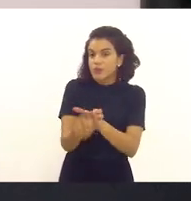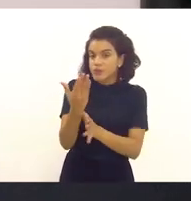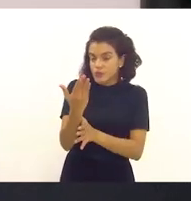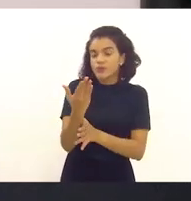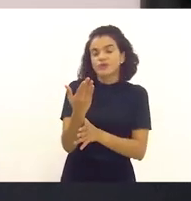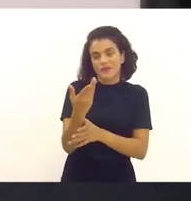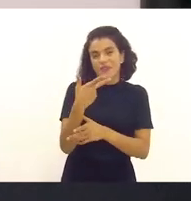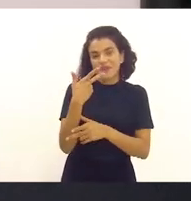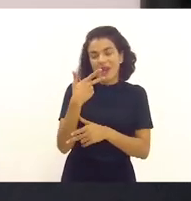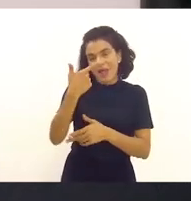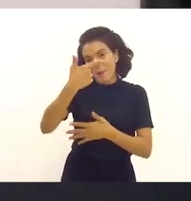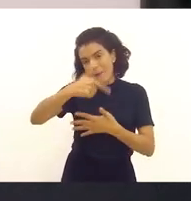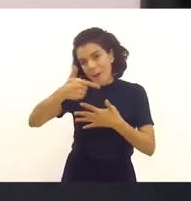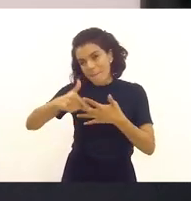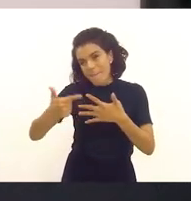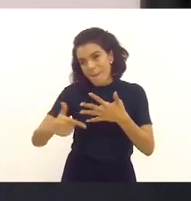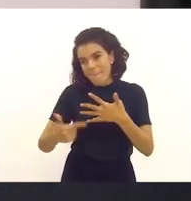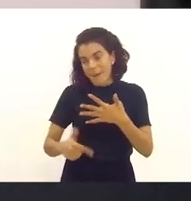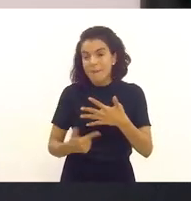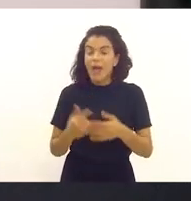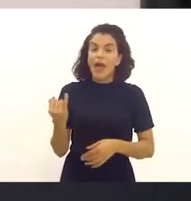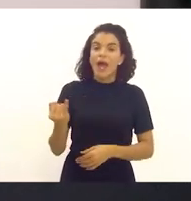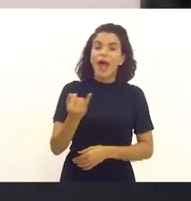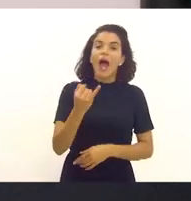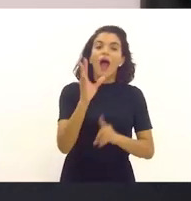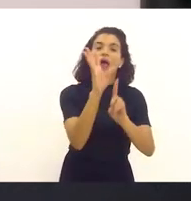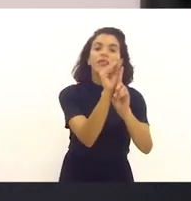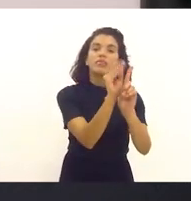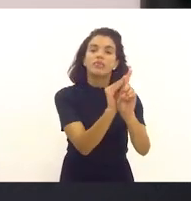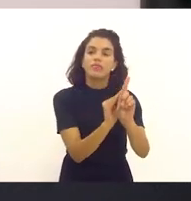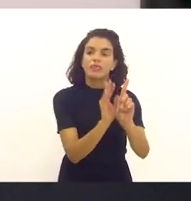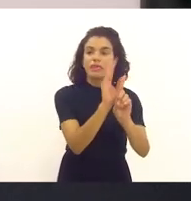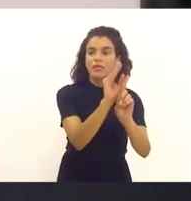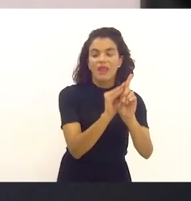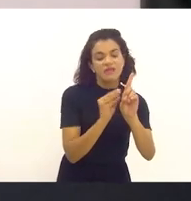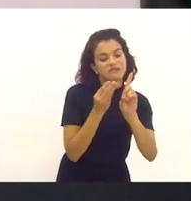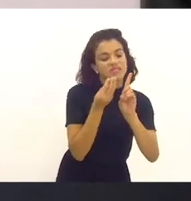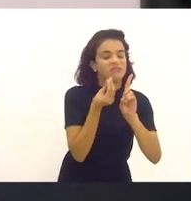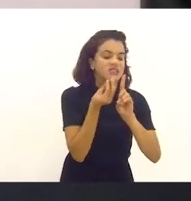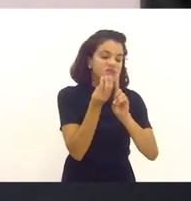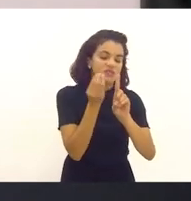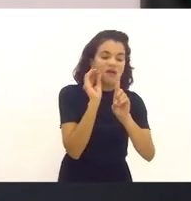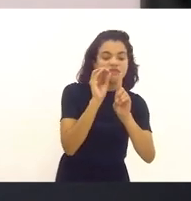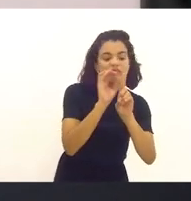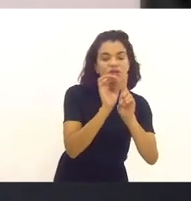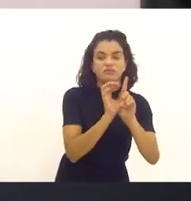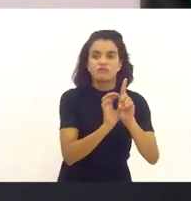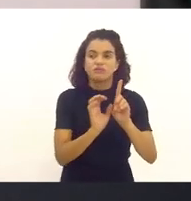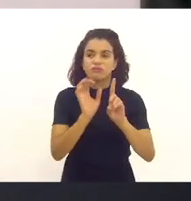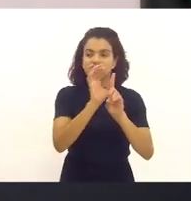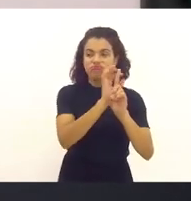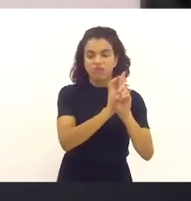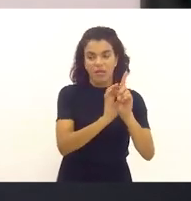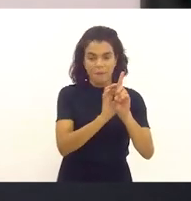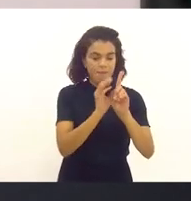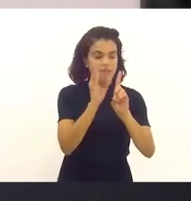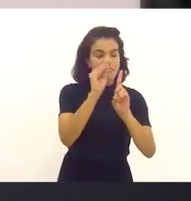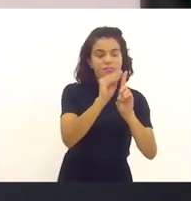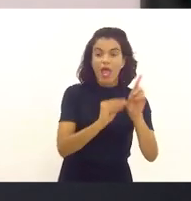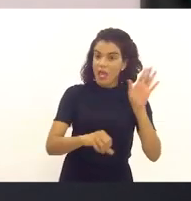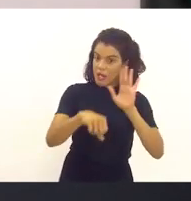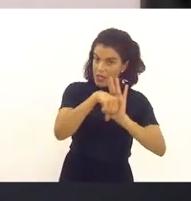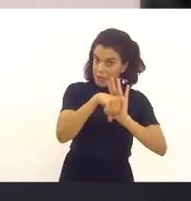que foi tanto falado bastante aqui hoje a importunação sexual foi acrescido no código penal que trata da prática criminosa